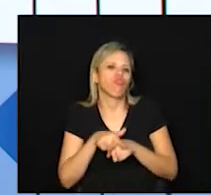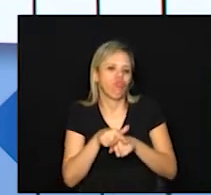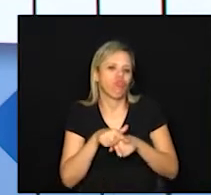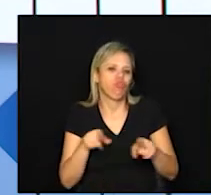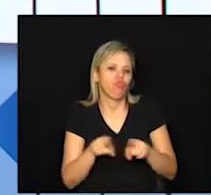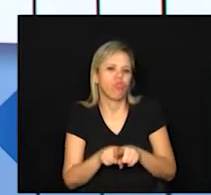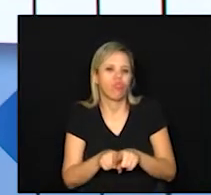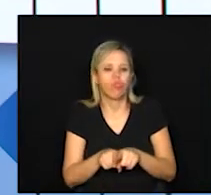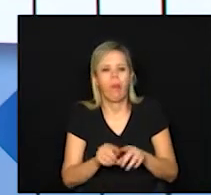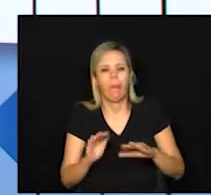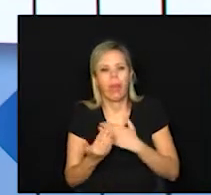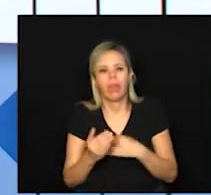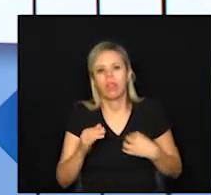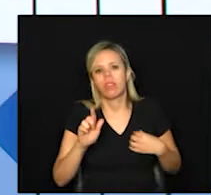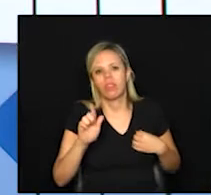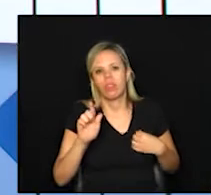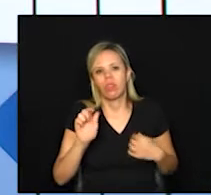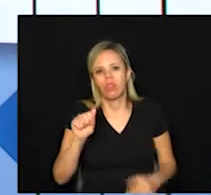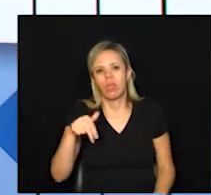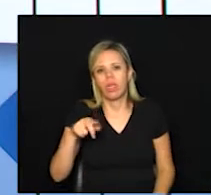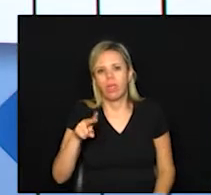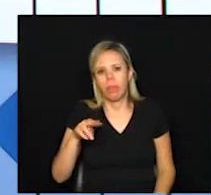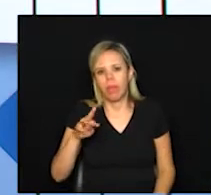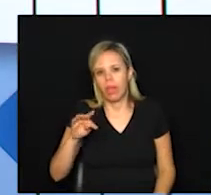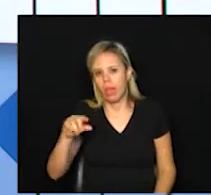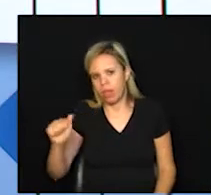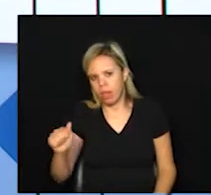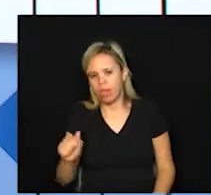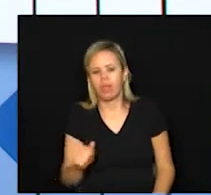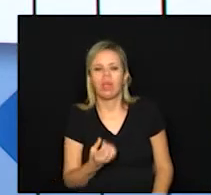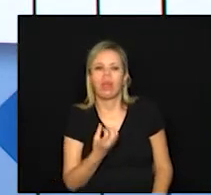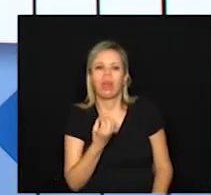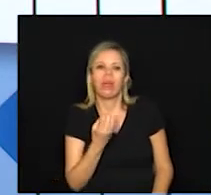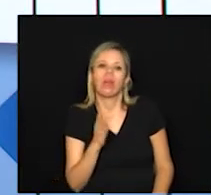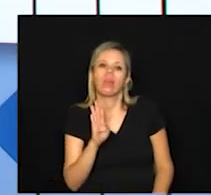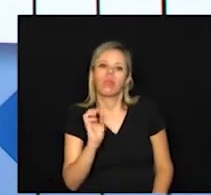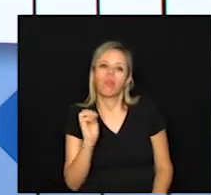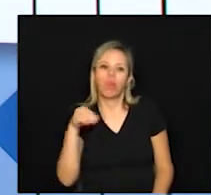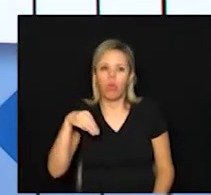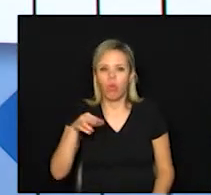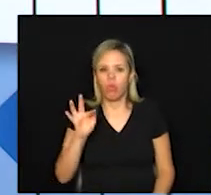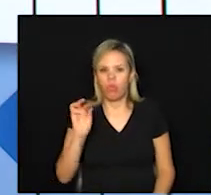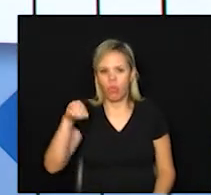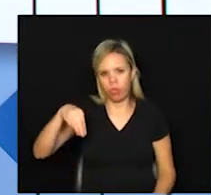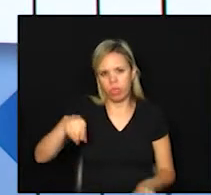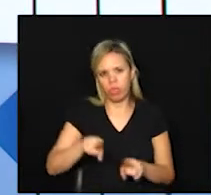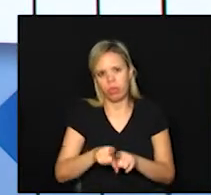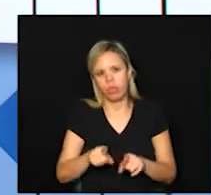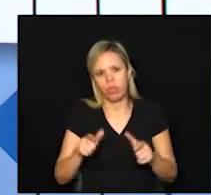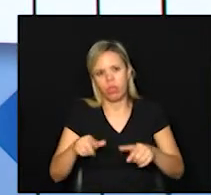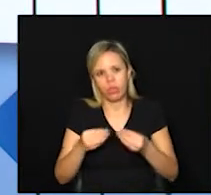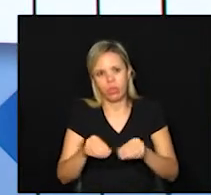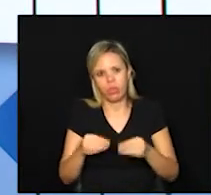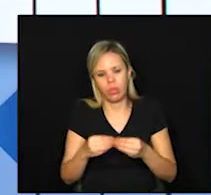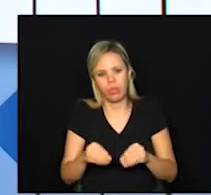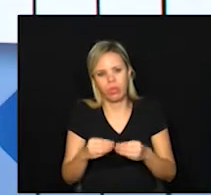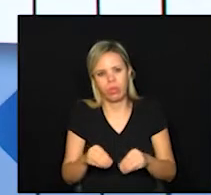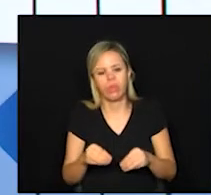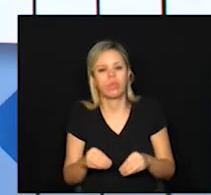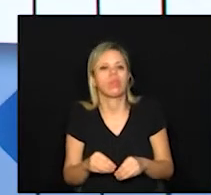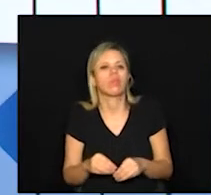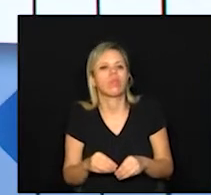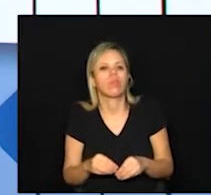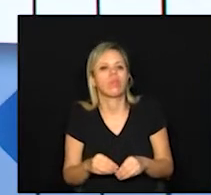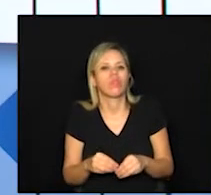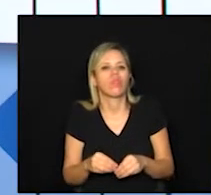Jardim Guanabara e do Bonfim. Nesse local, olha, vai afetar o serviço na SpaceX, no